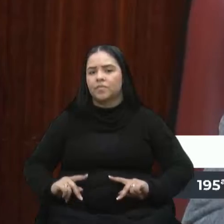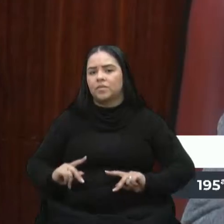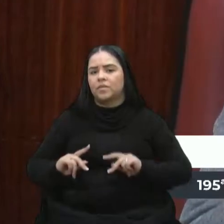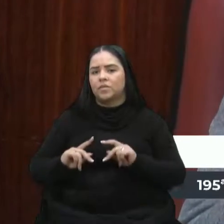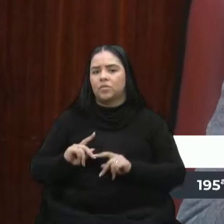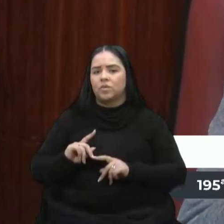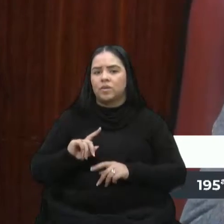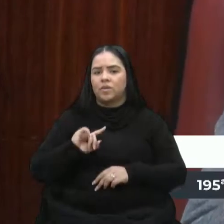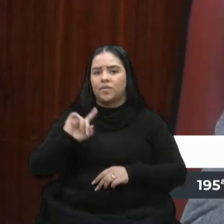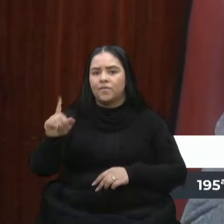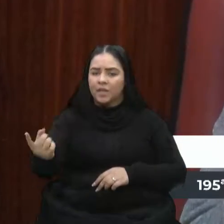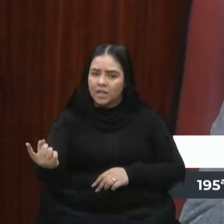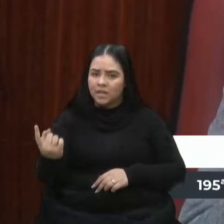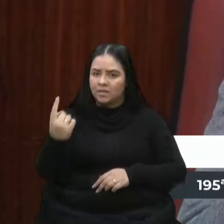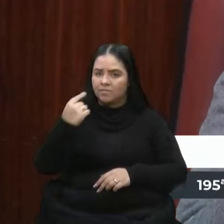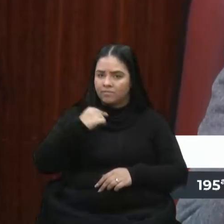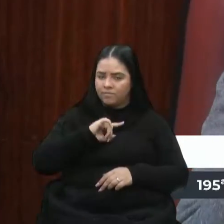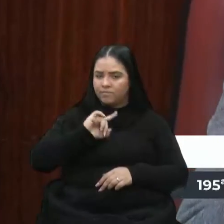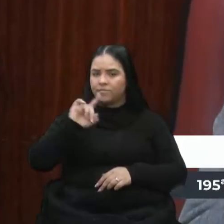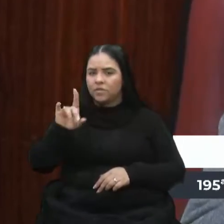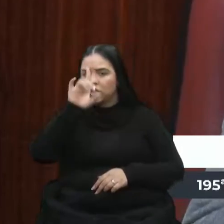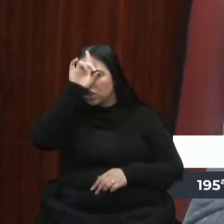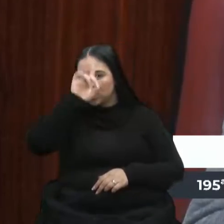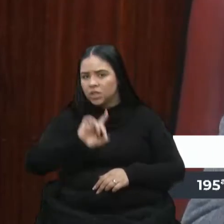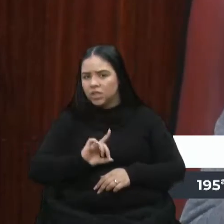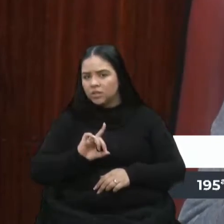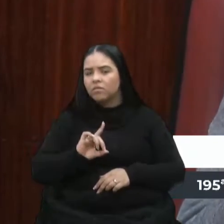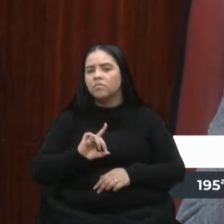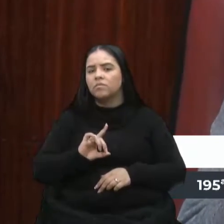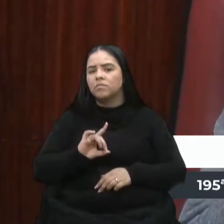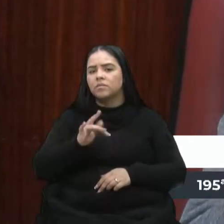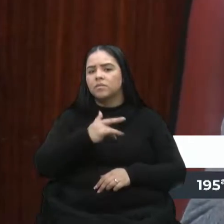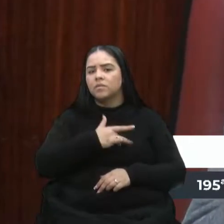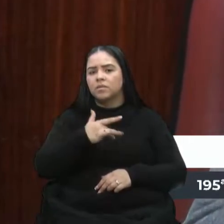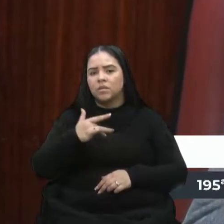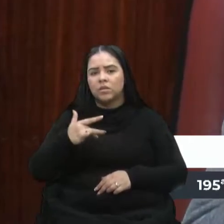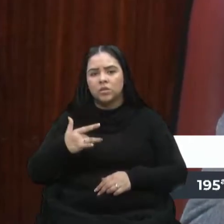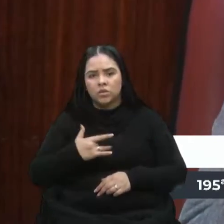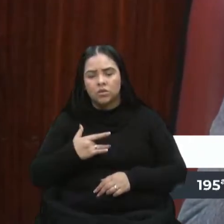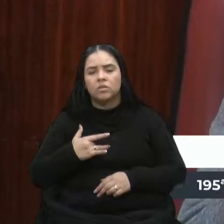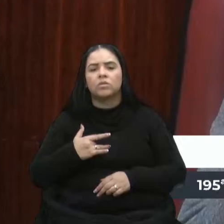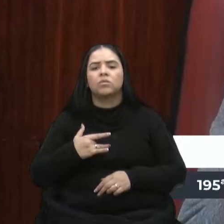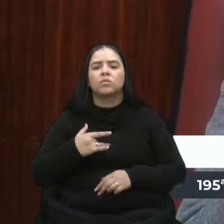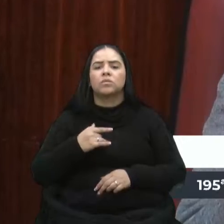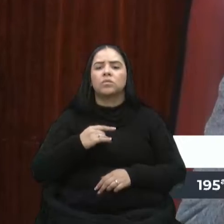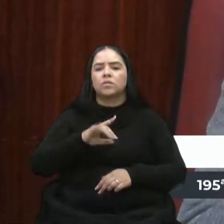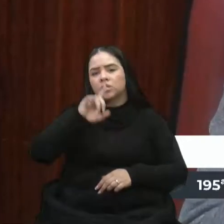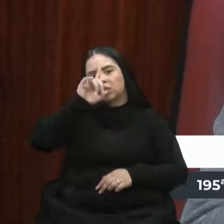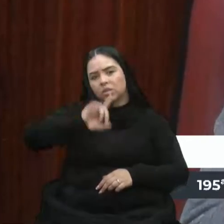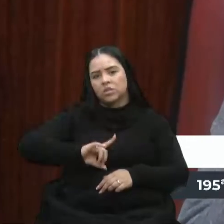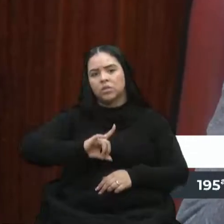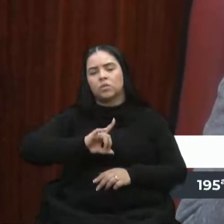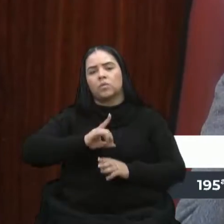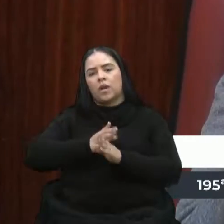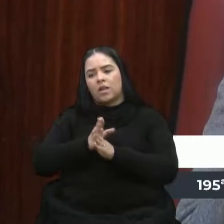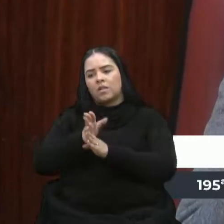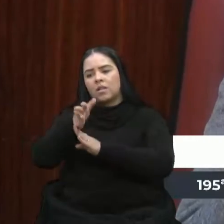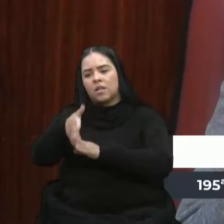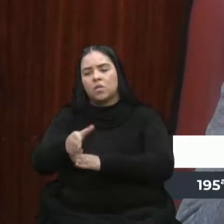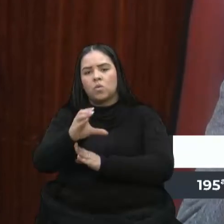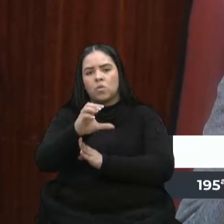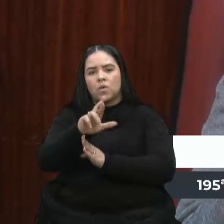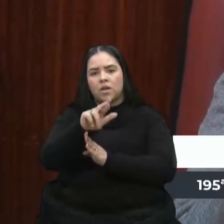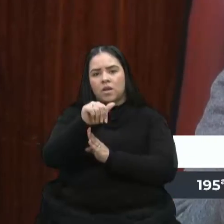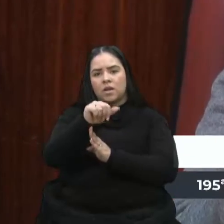e vir, sobre o seu direito à cidade, sobre o seu direito à saúde, sobre o seu direito ao acesso a um serviço no CRAS,